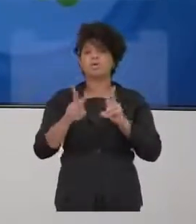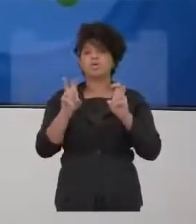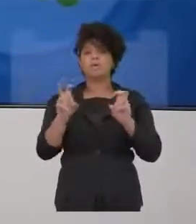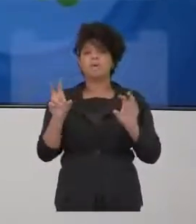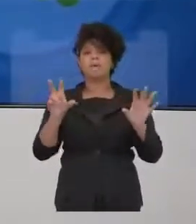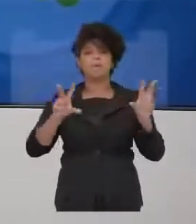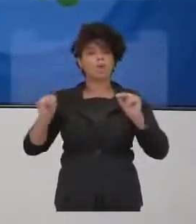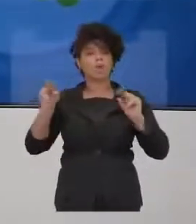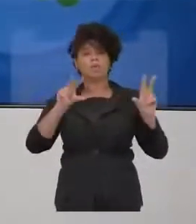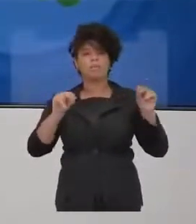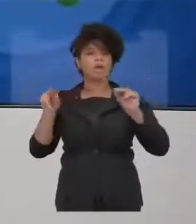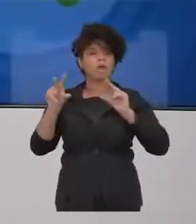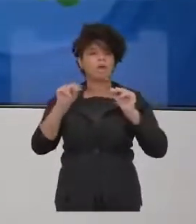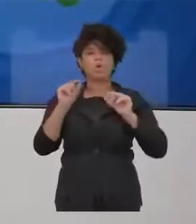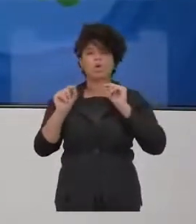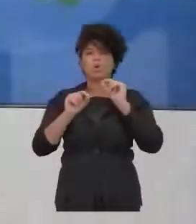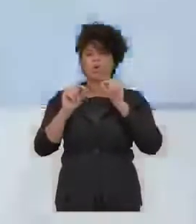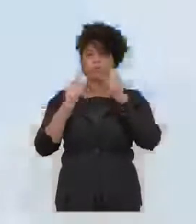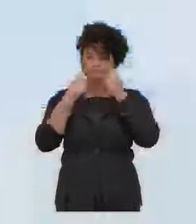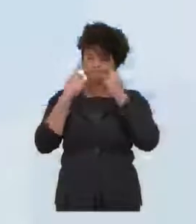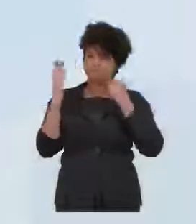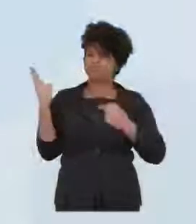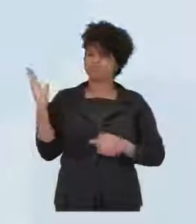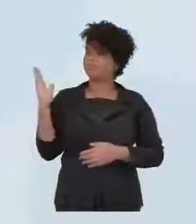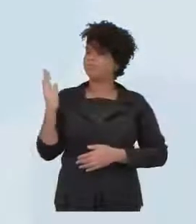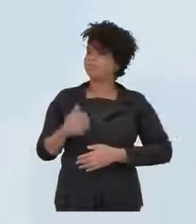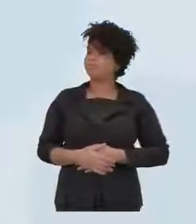está na tela agora. Olha só, questão polêmica.